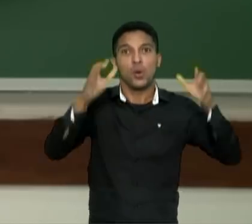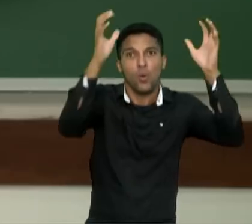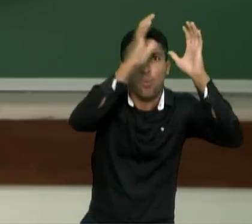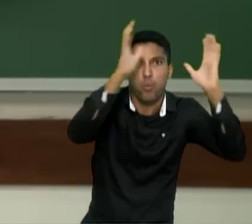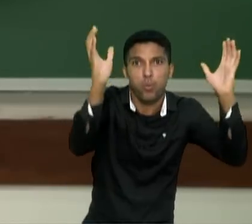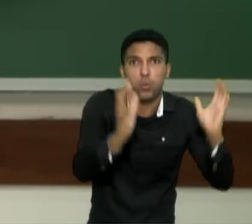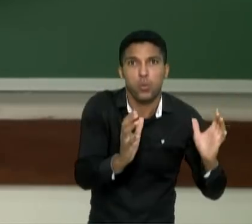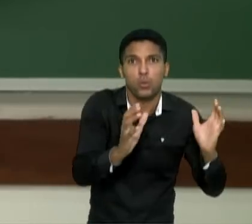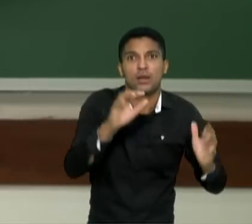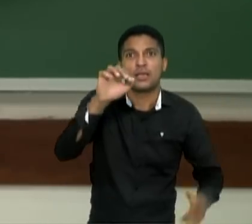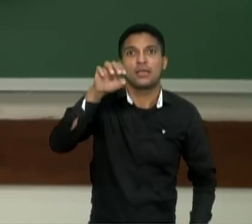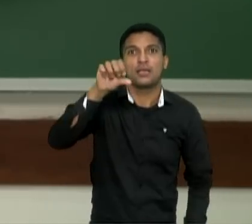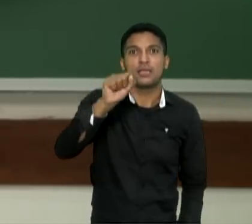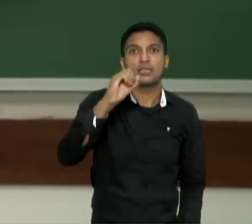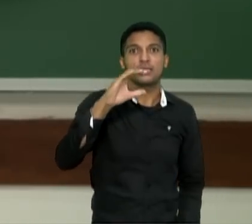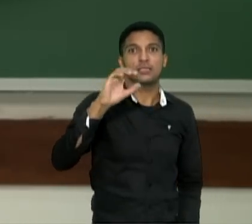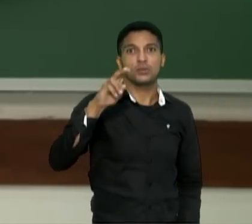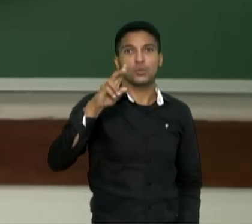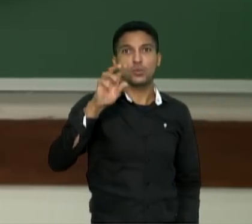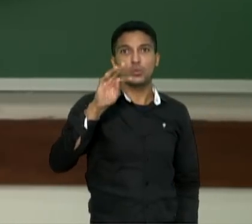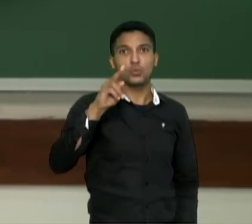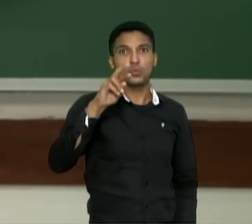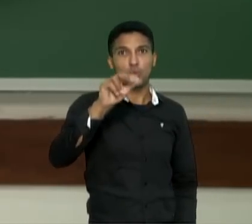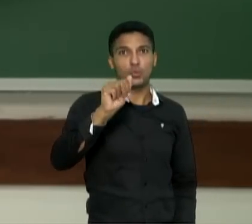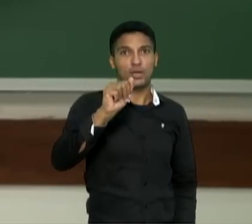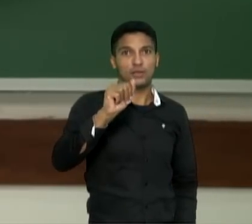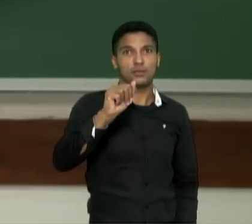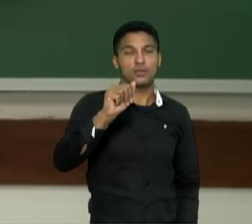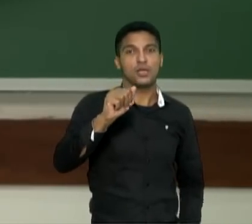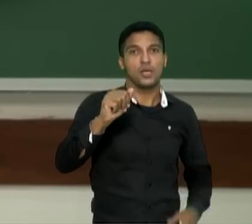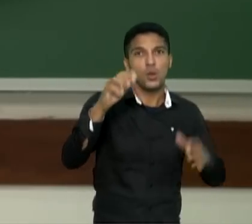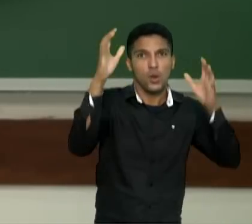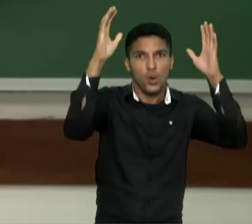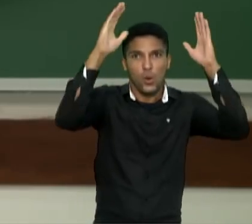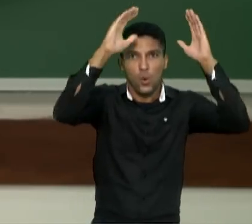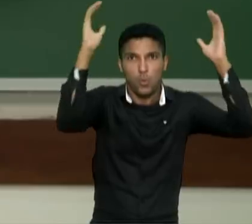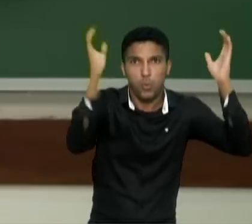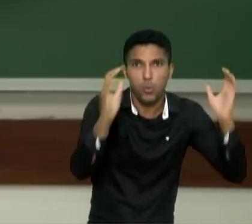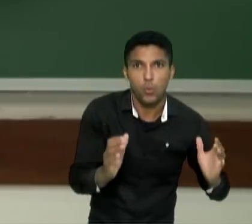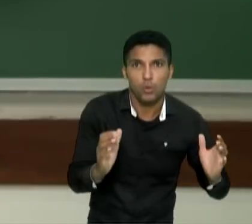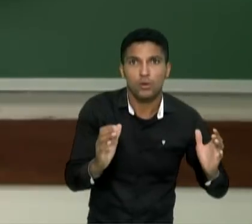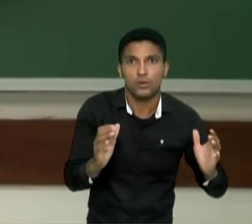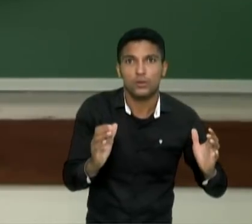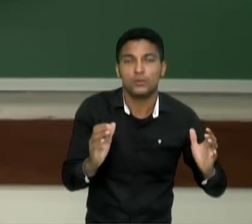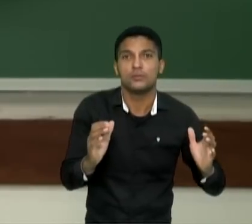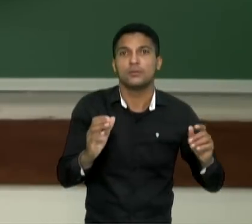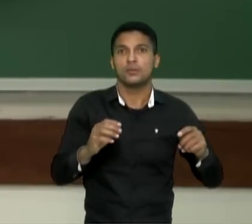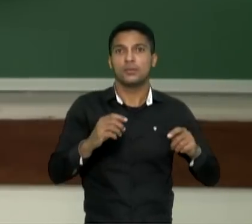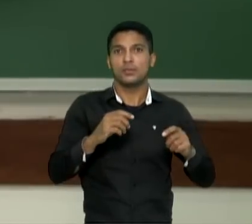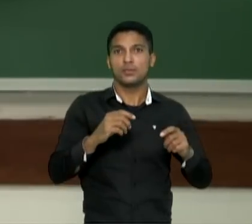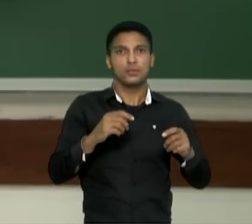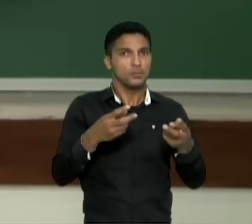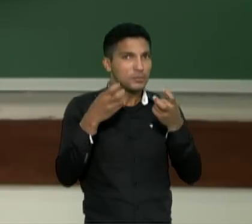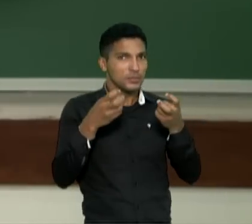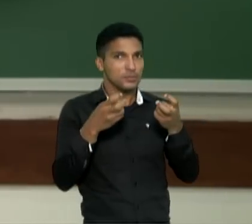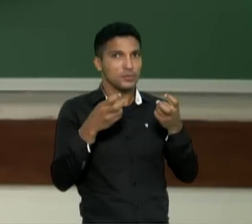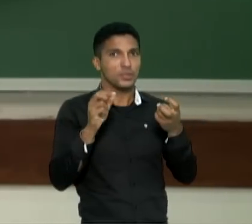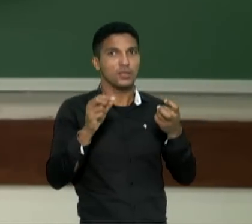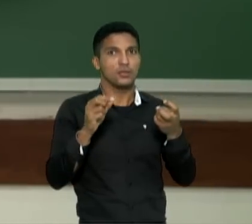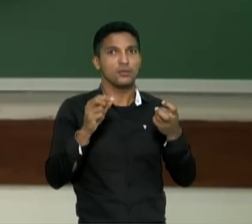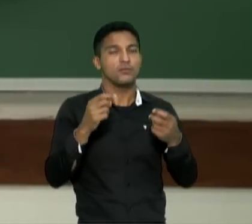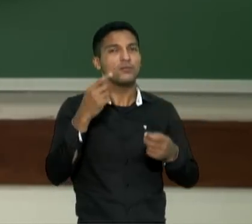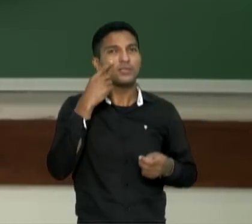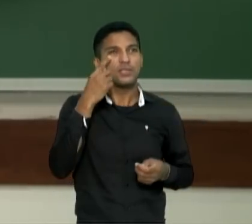observar. Mas ali eu coloquei que a função, a intenção e os materiais. A gente pode observar essas esculturas e